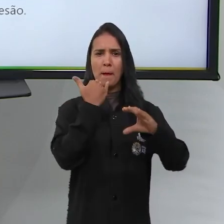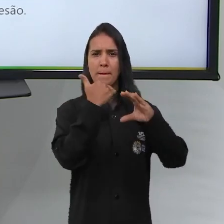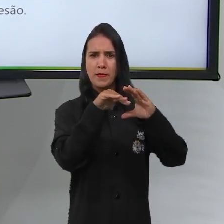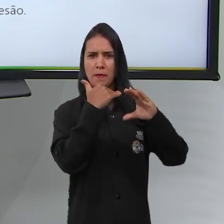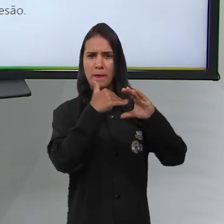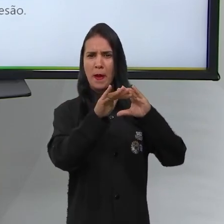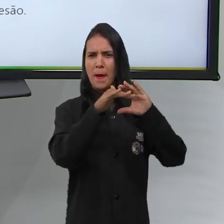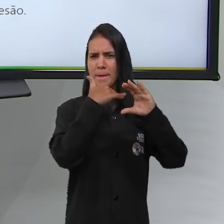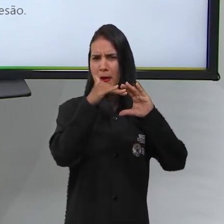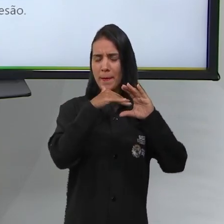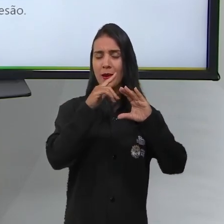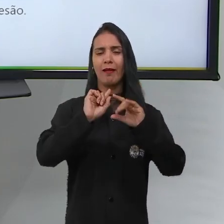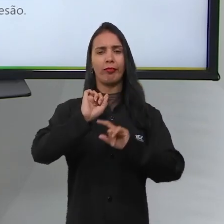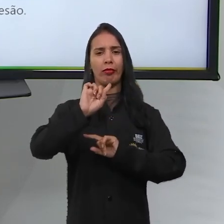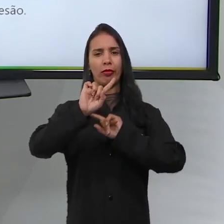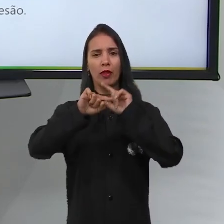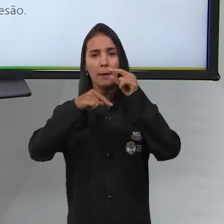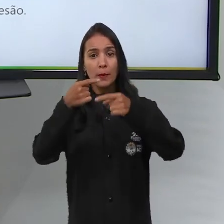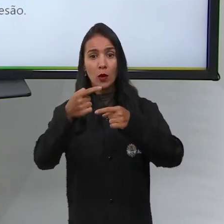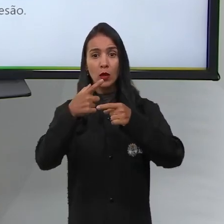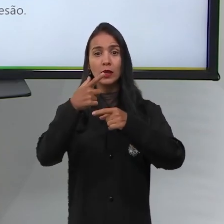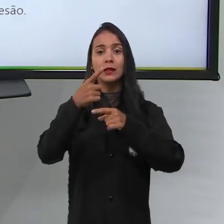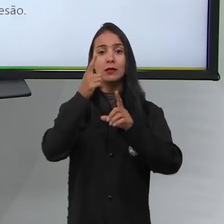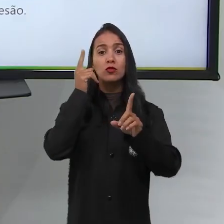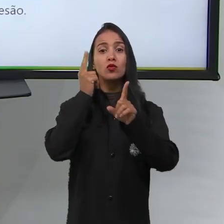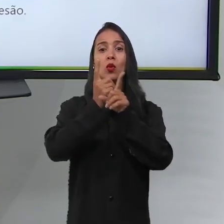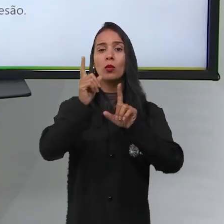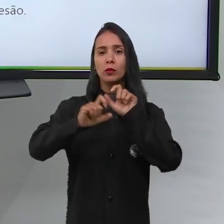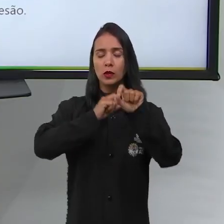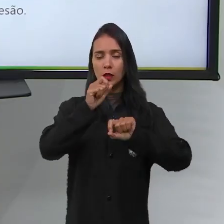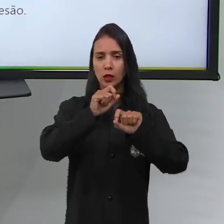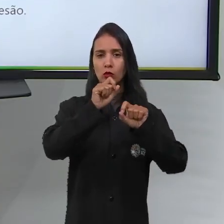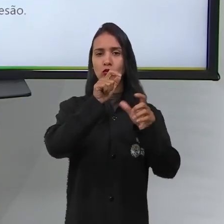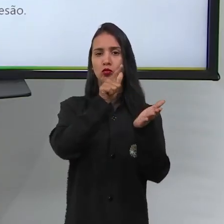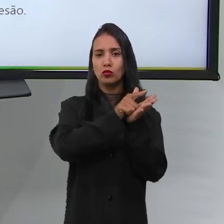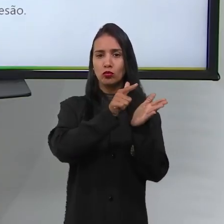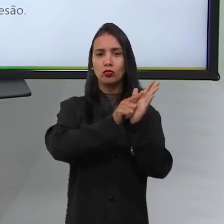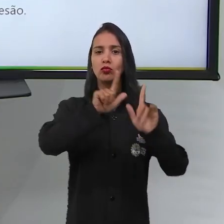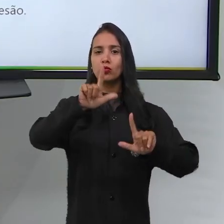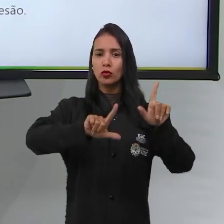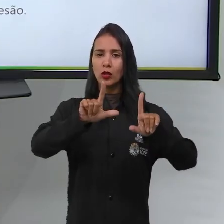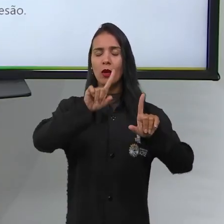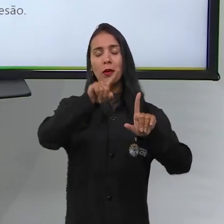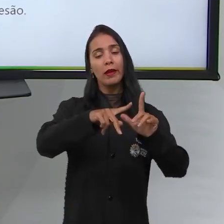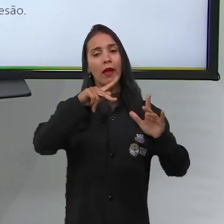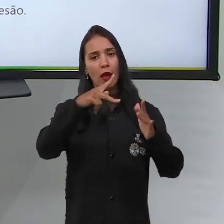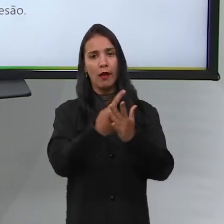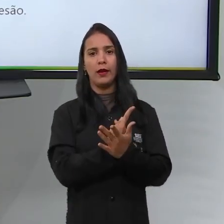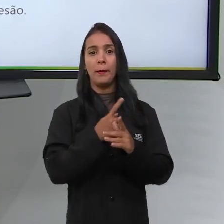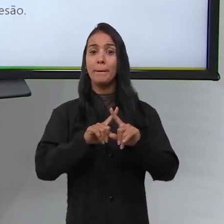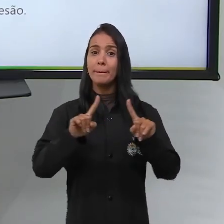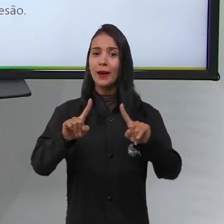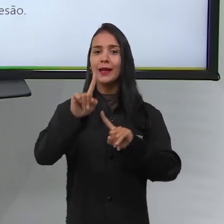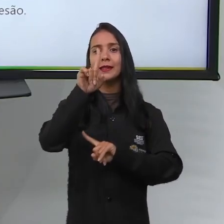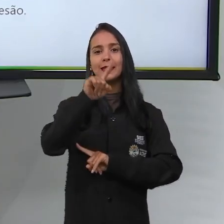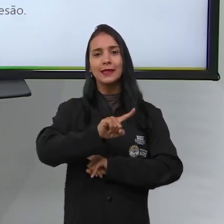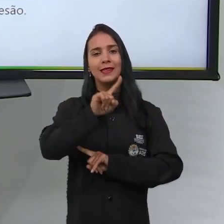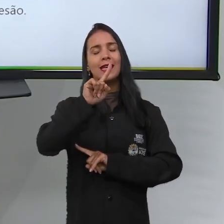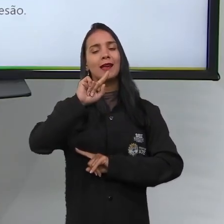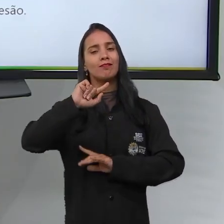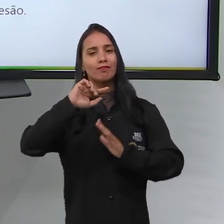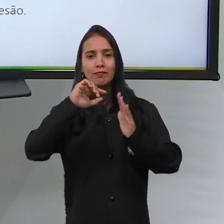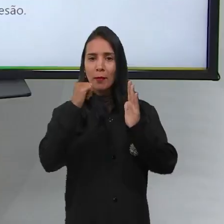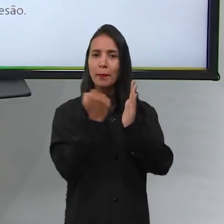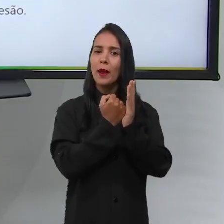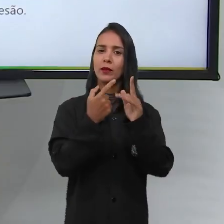não, que foi um equívoco, que a matéria estava ali errada. Então, no geral, isso acontece e acaba por causar aí